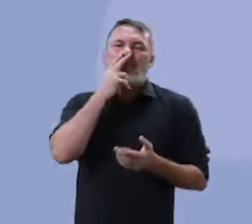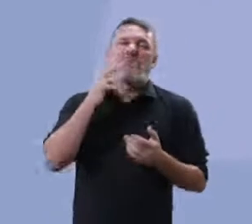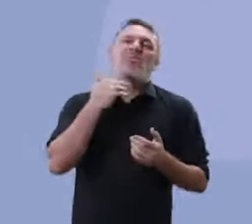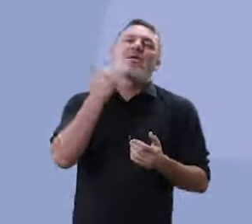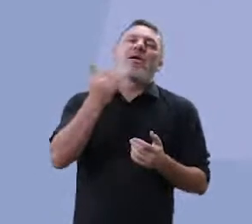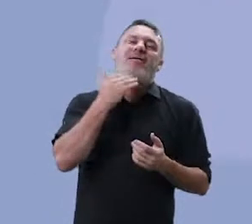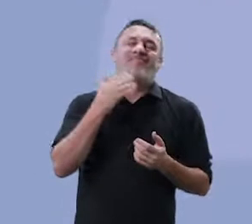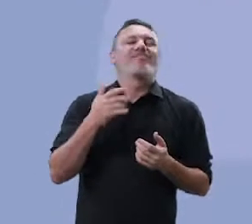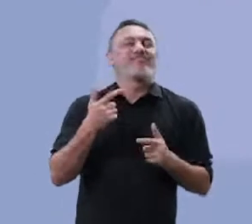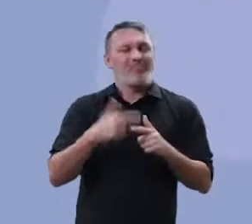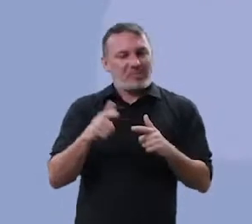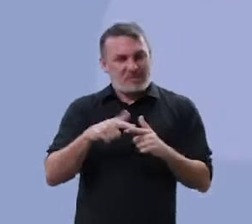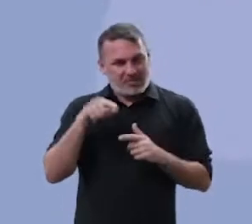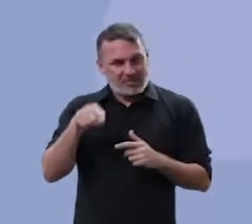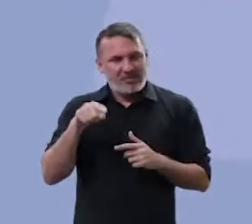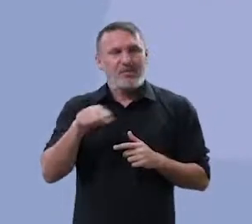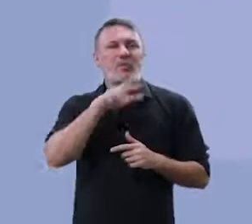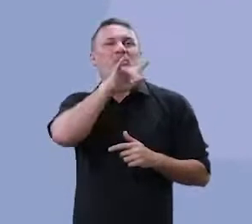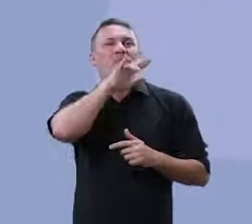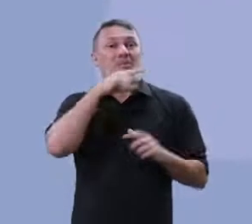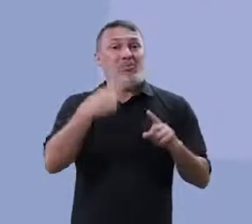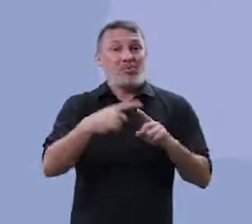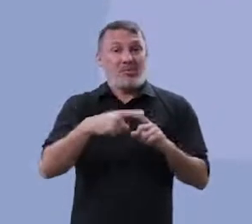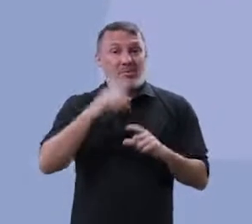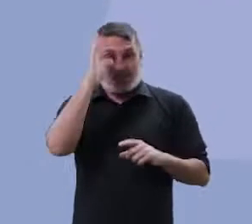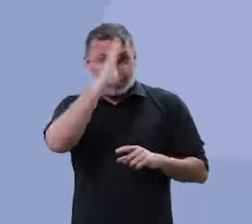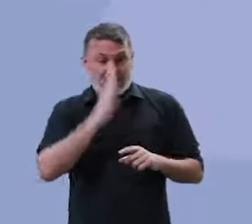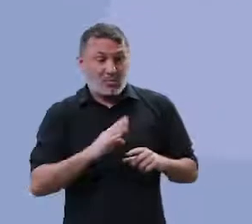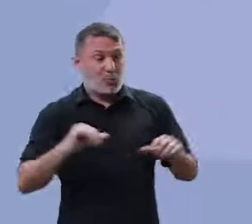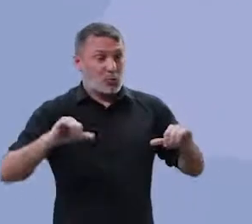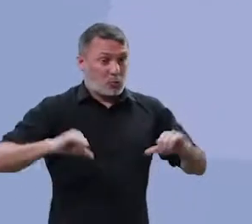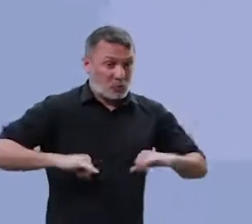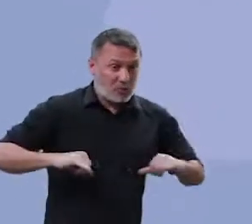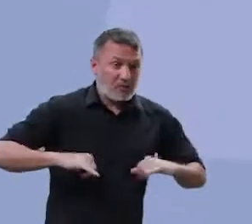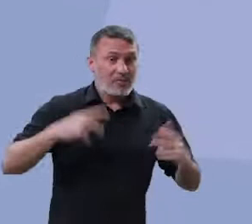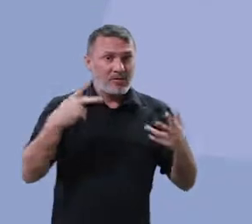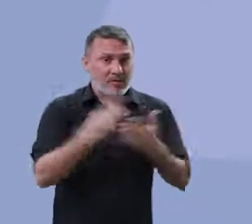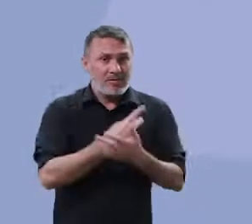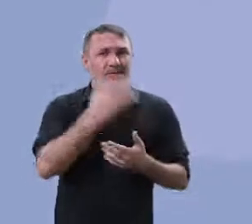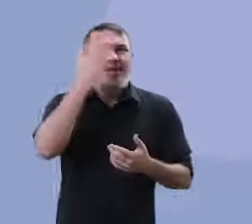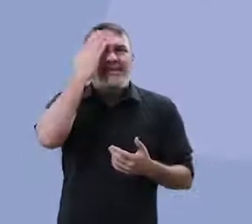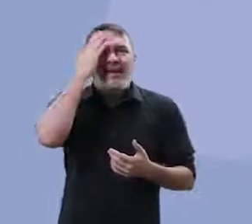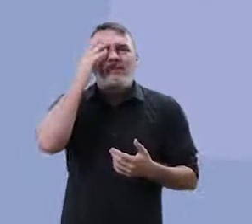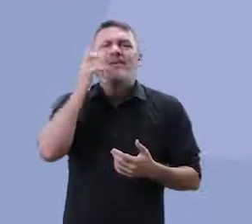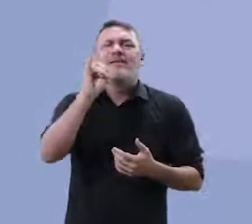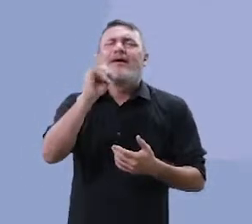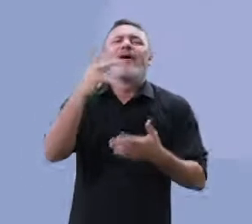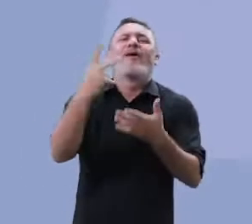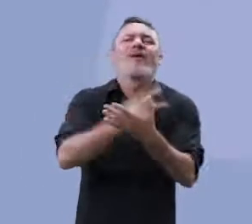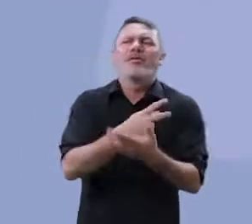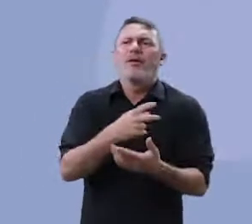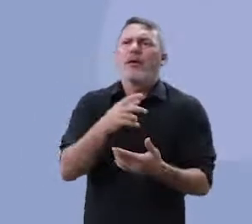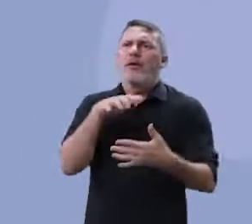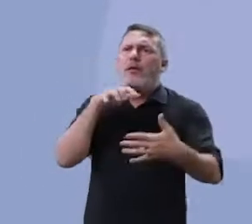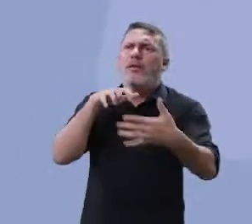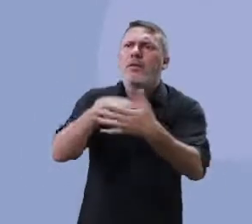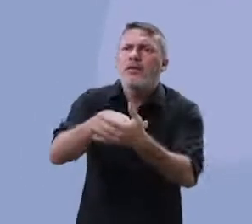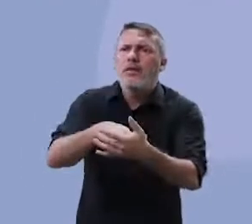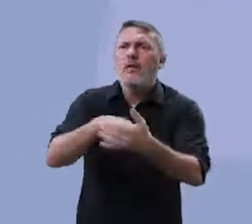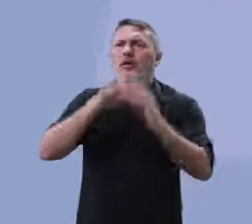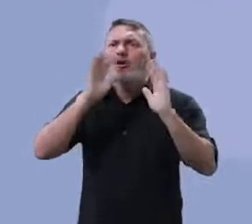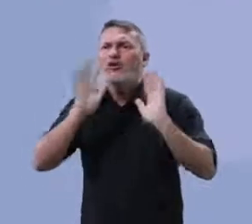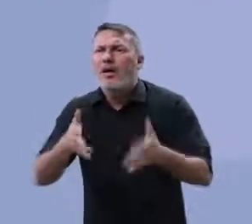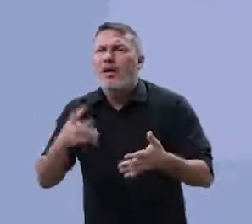é horrível. Por nós, brasileiros, que somos vítimas, saber que alguém cometeu